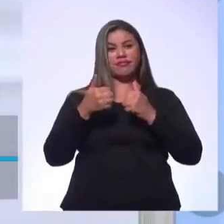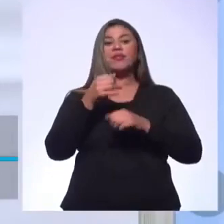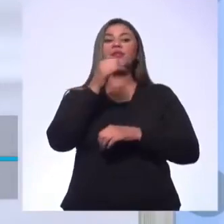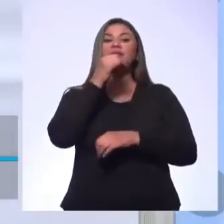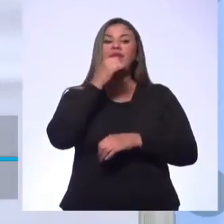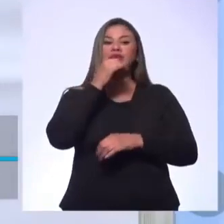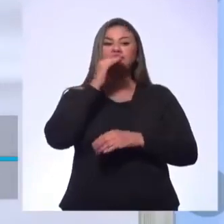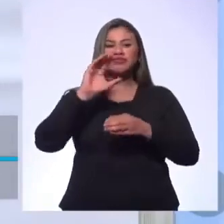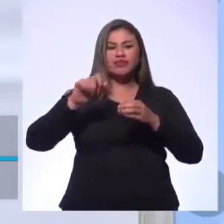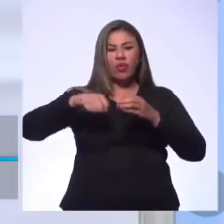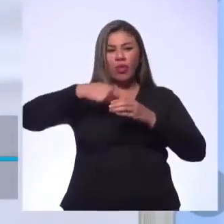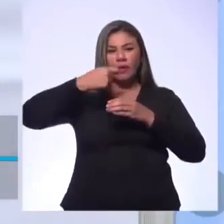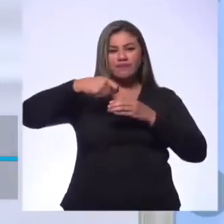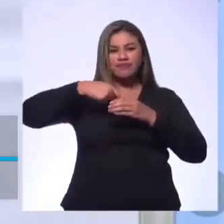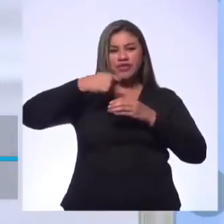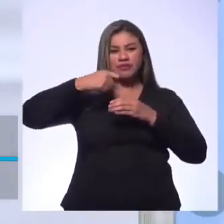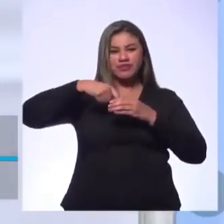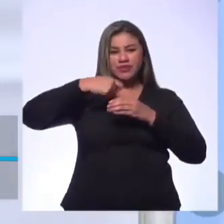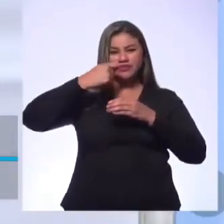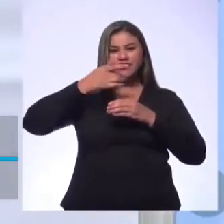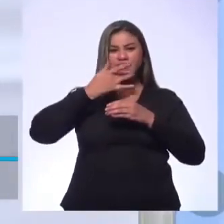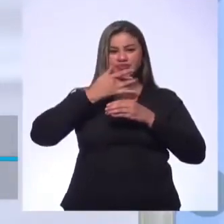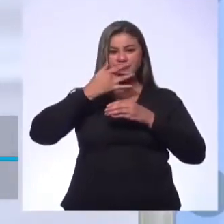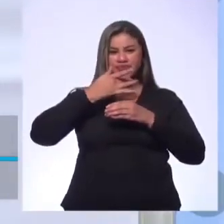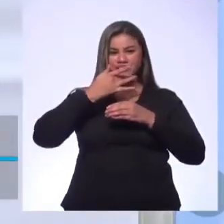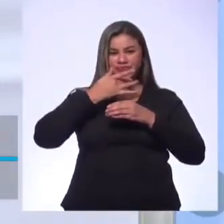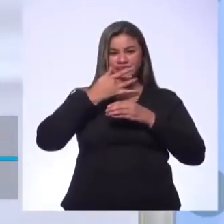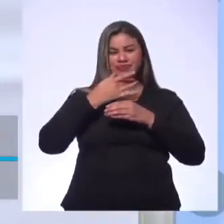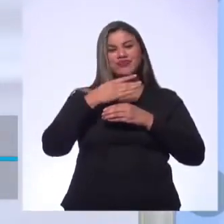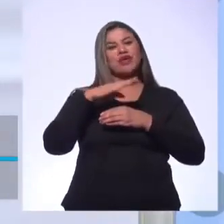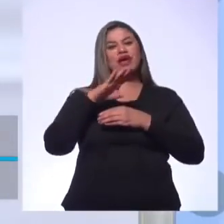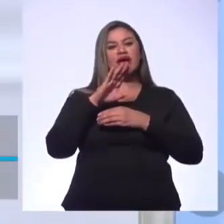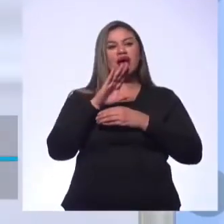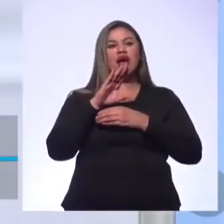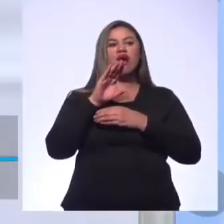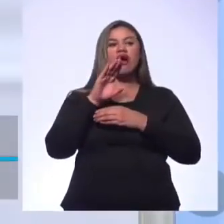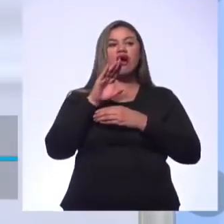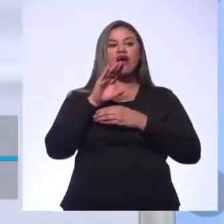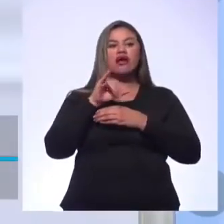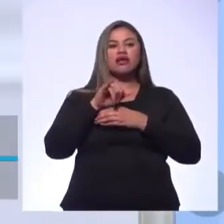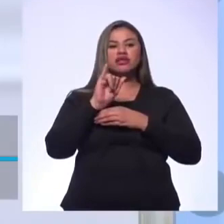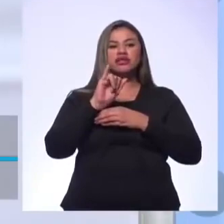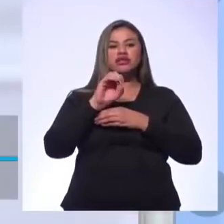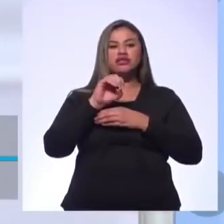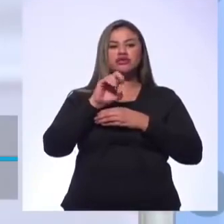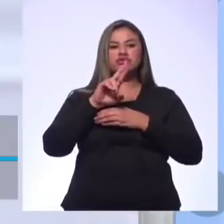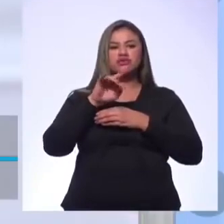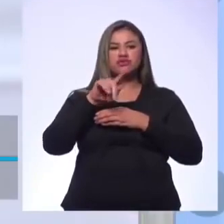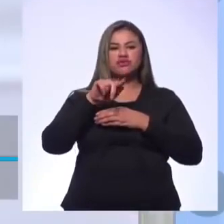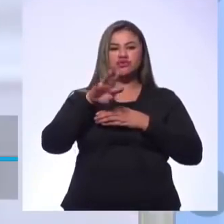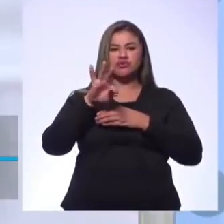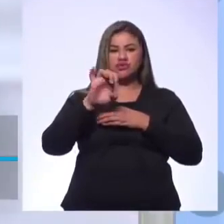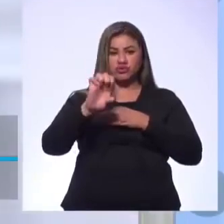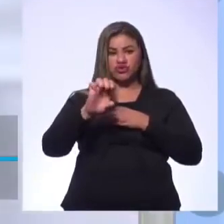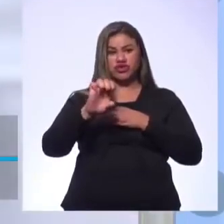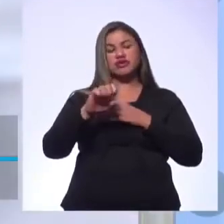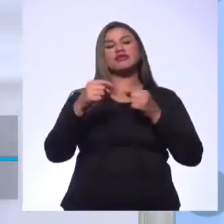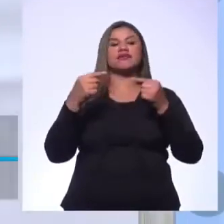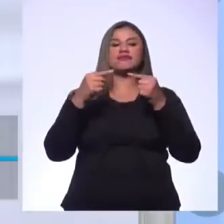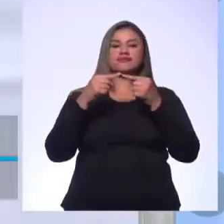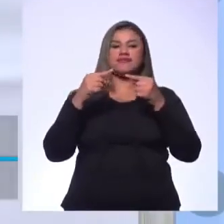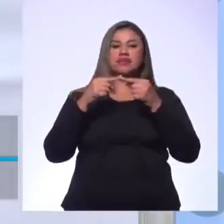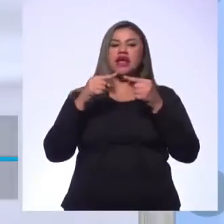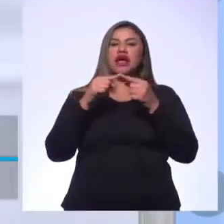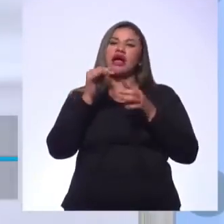né? Produz alimento pra gente. Quem produz? É um bacilo, lactobacilo. Lembra? Lacto quer dizer leite. Então lactobacilo quer